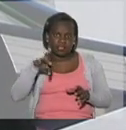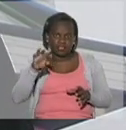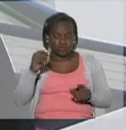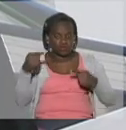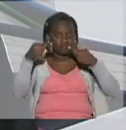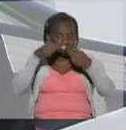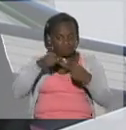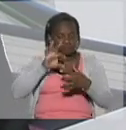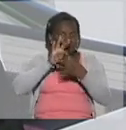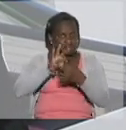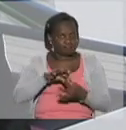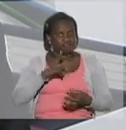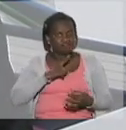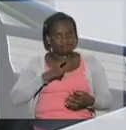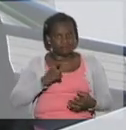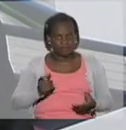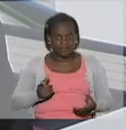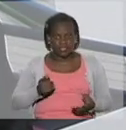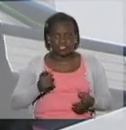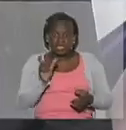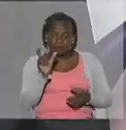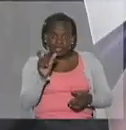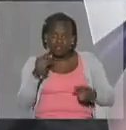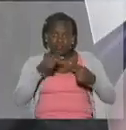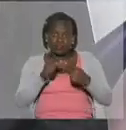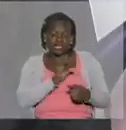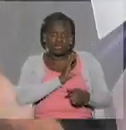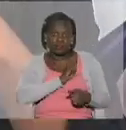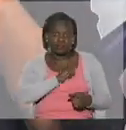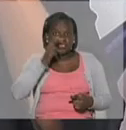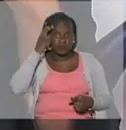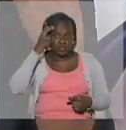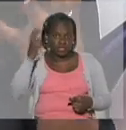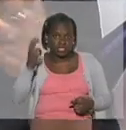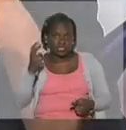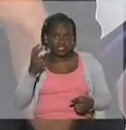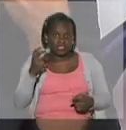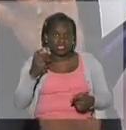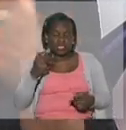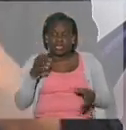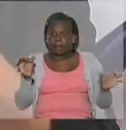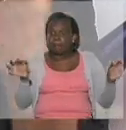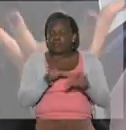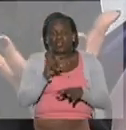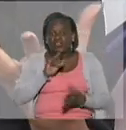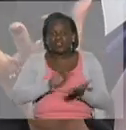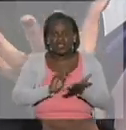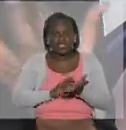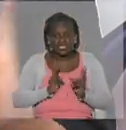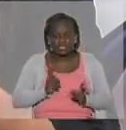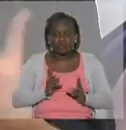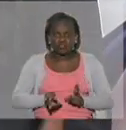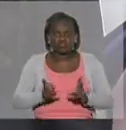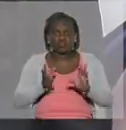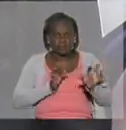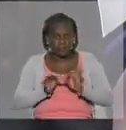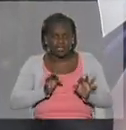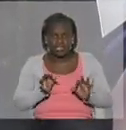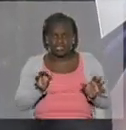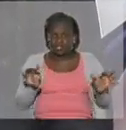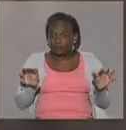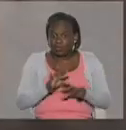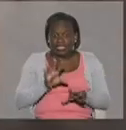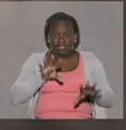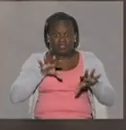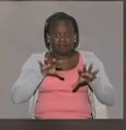pensamento que está muito associado. Que é amantes da sabedoria, né? Esse saber Porque nunca está pronto, né? Que a Nunca gente tá está pronto. sempre... Não está